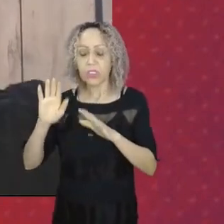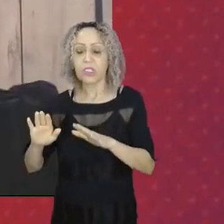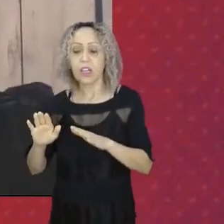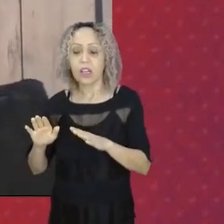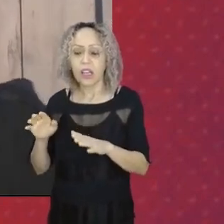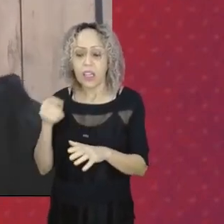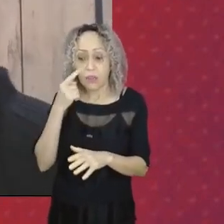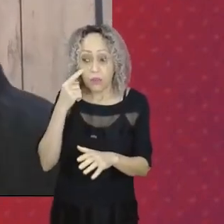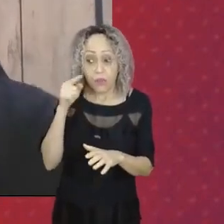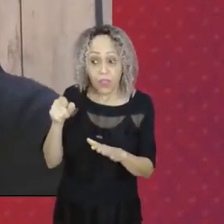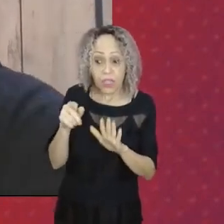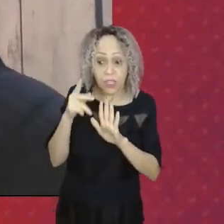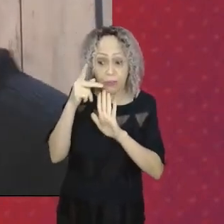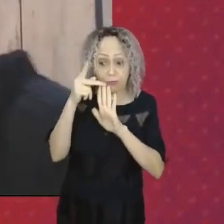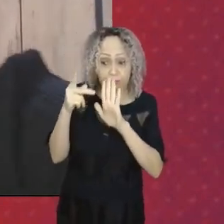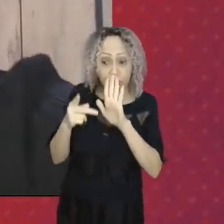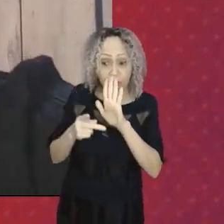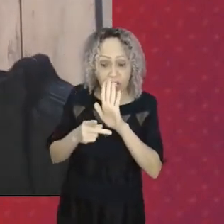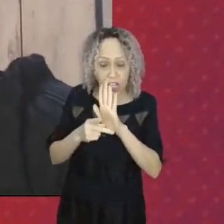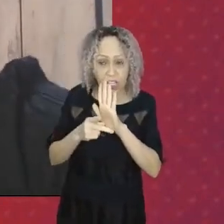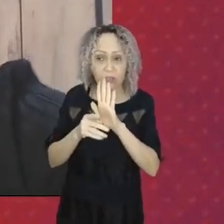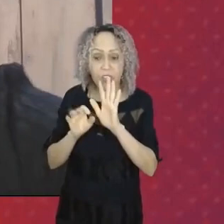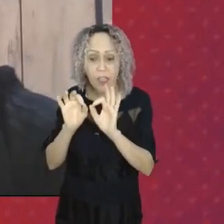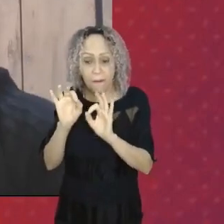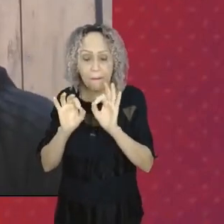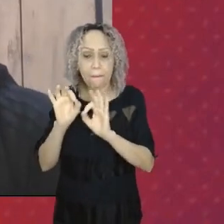muito honrosa, eu aceitei